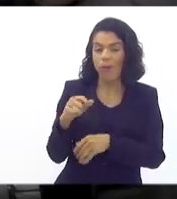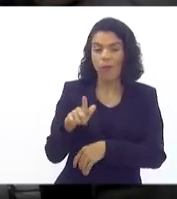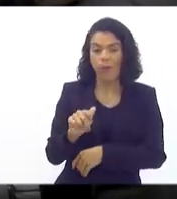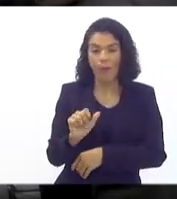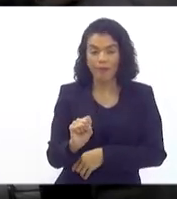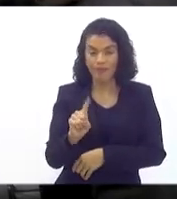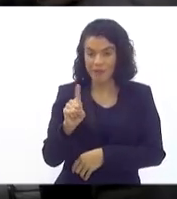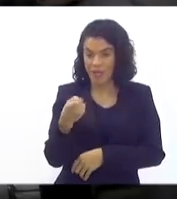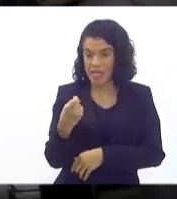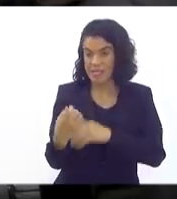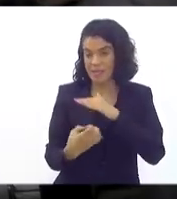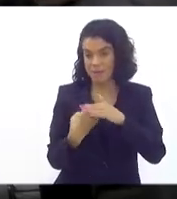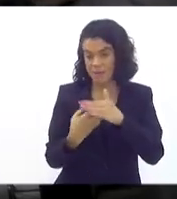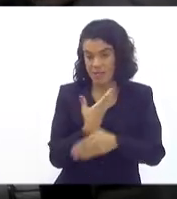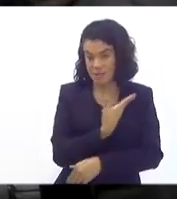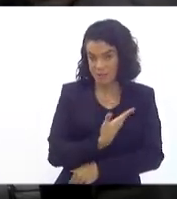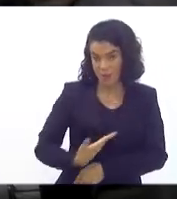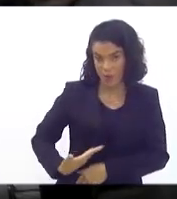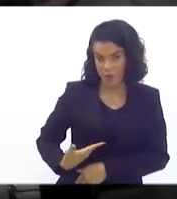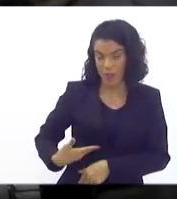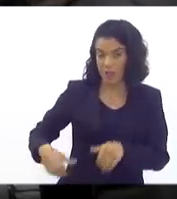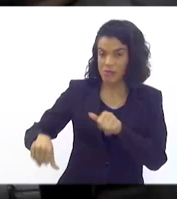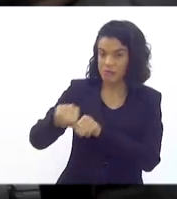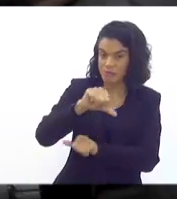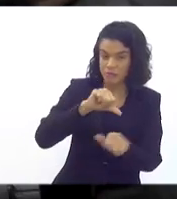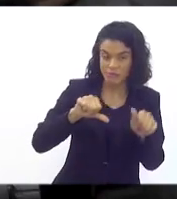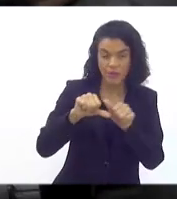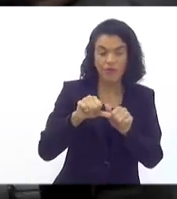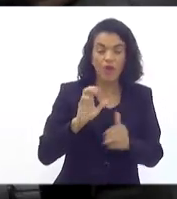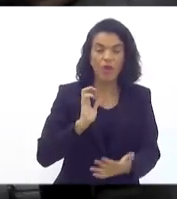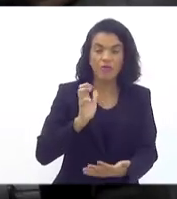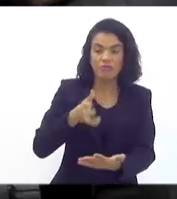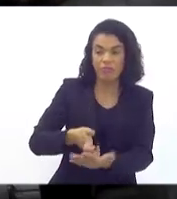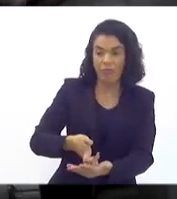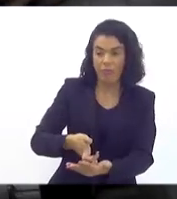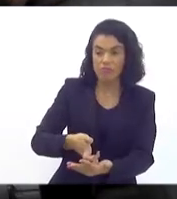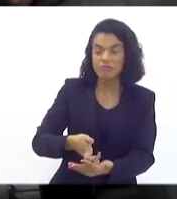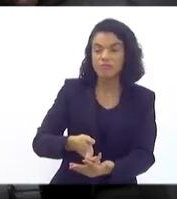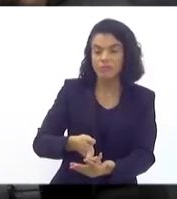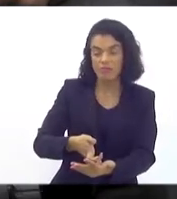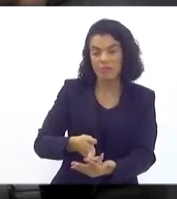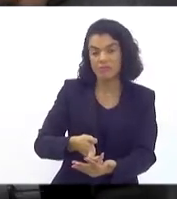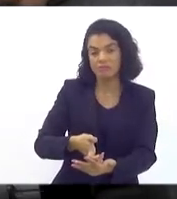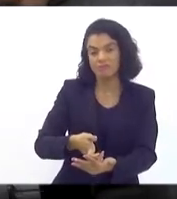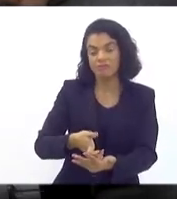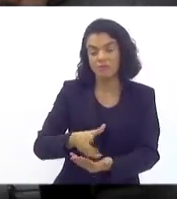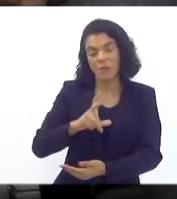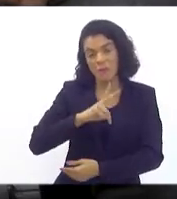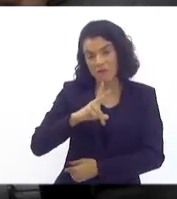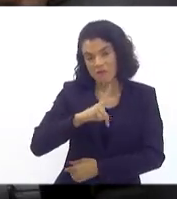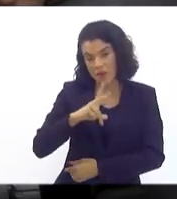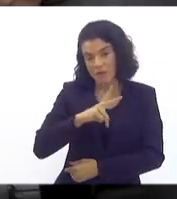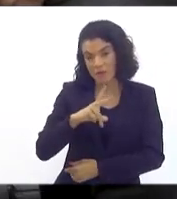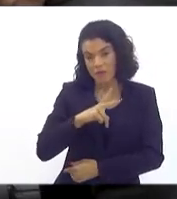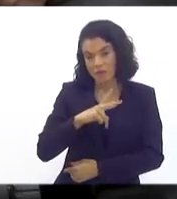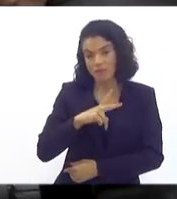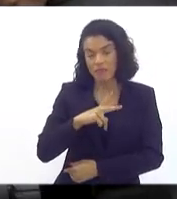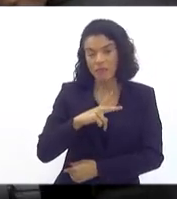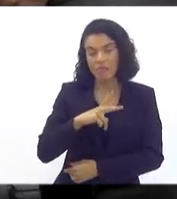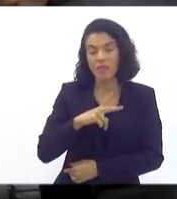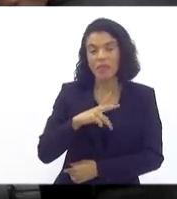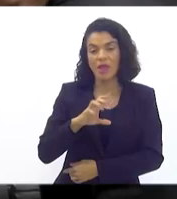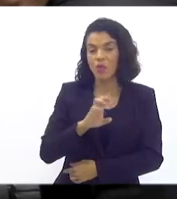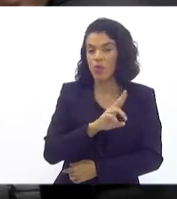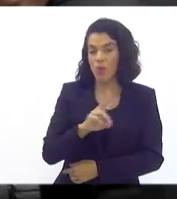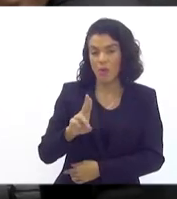era uma empresa pública e foi comprada foi foi teve uma participação da iniciativa privada e aí Energisa